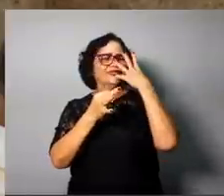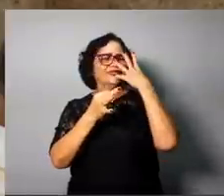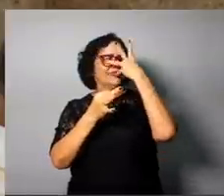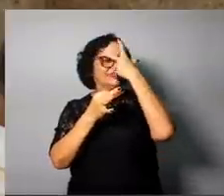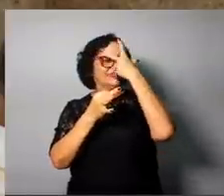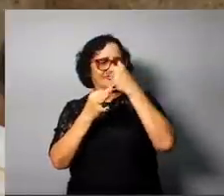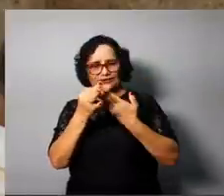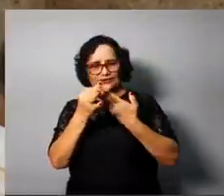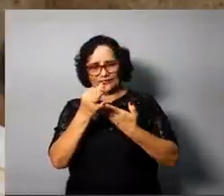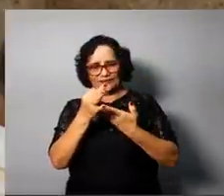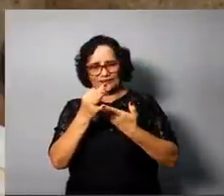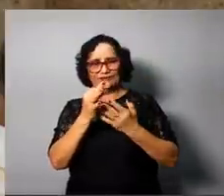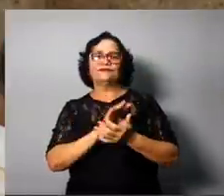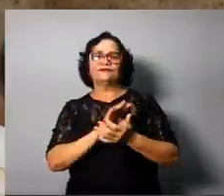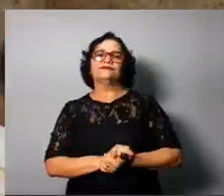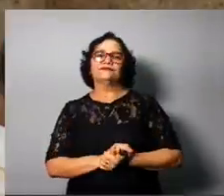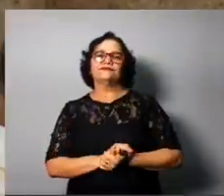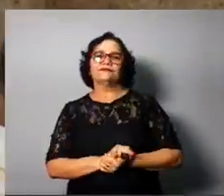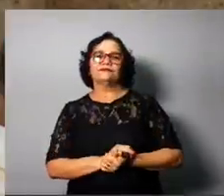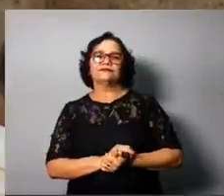As esposas